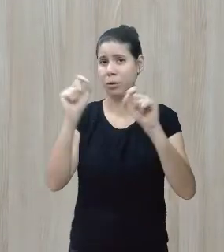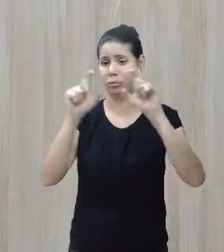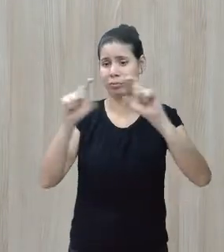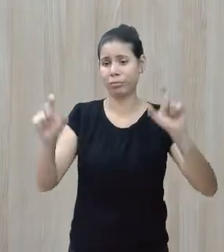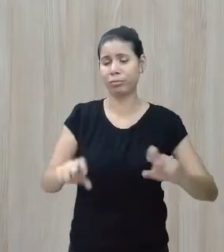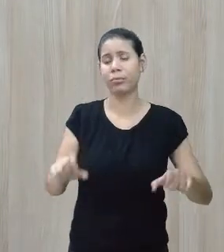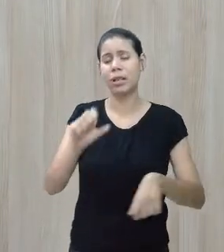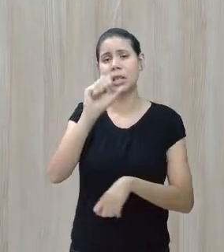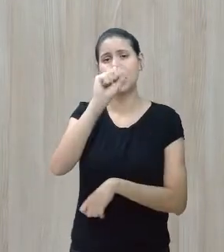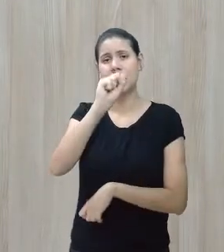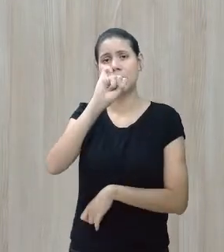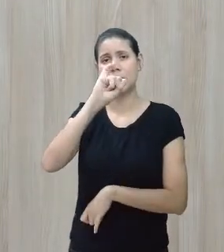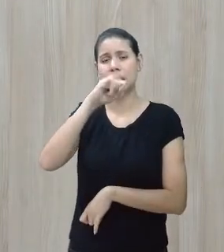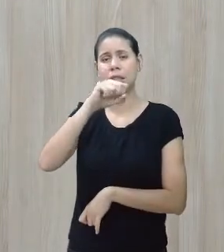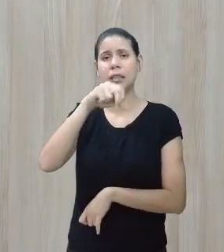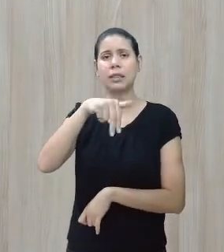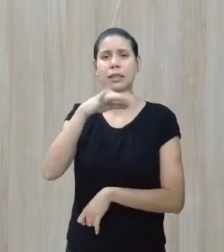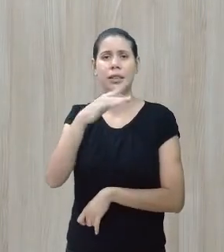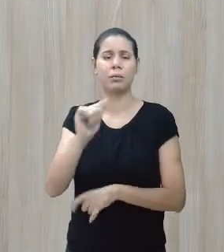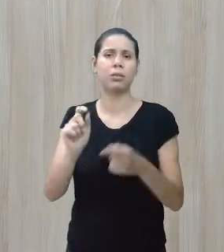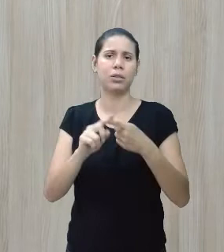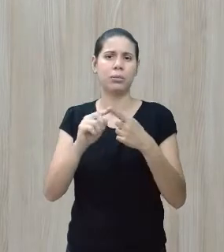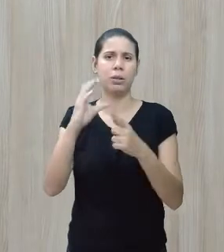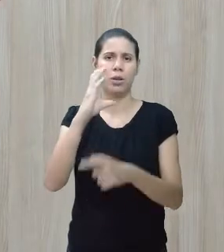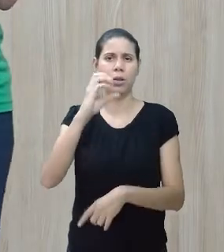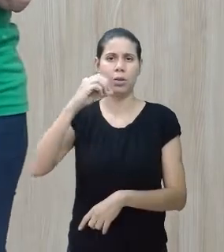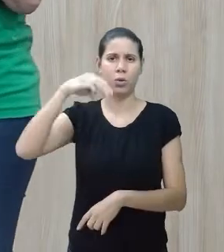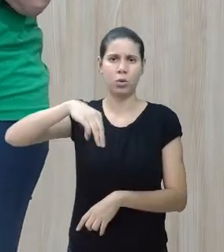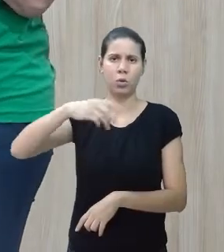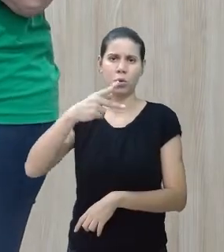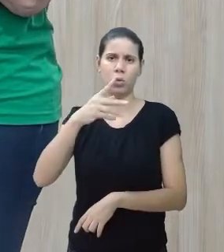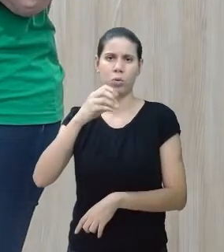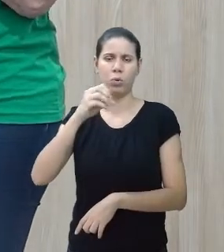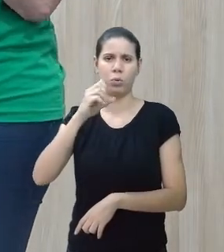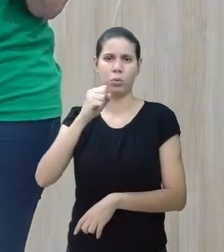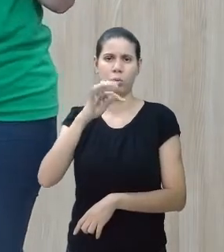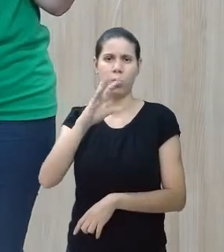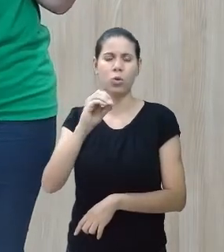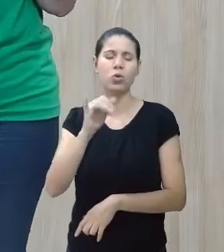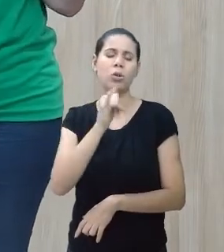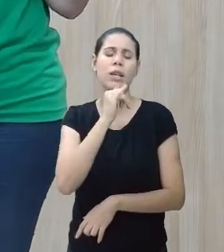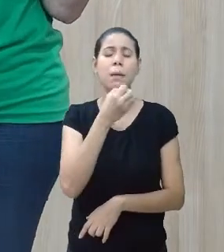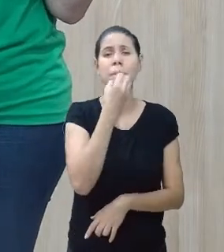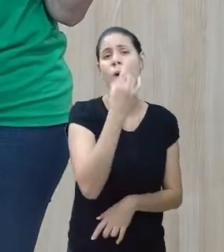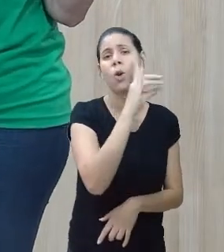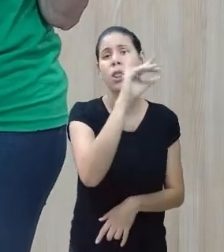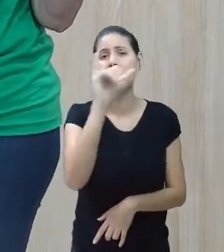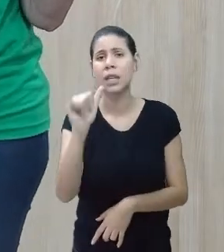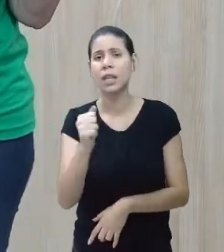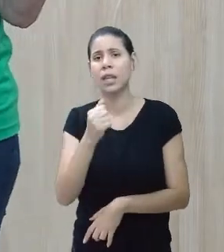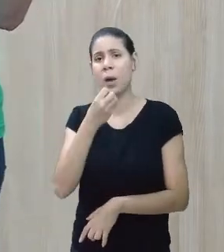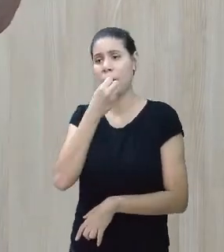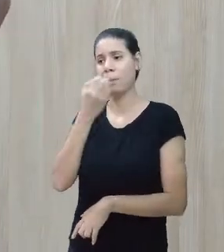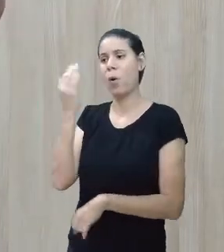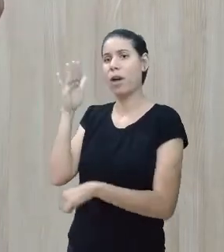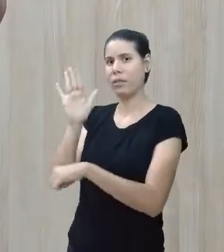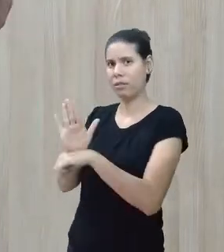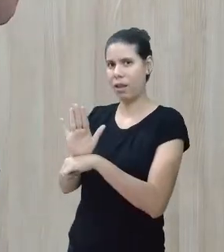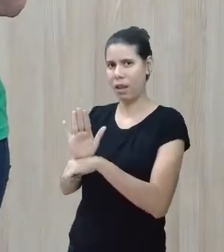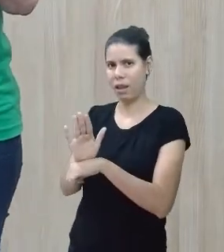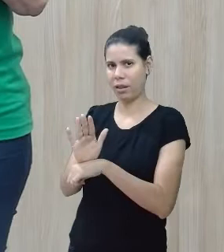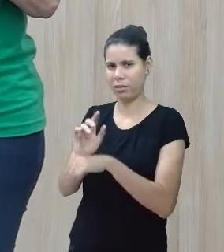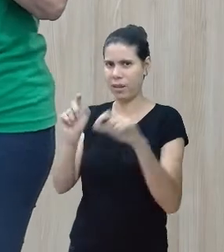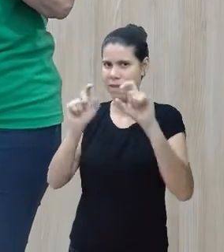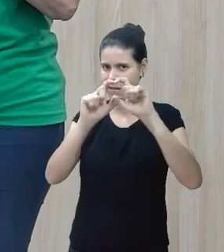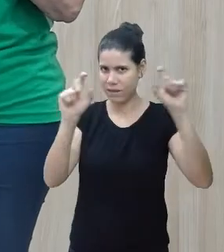composto que a gente viu há pouco tempo, não é? A gente sabe, quando eu digo assim, bom dia, boa tarde, isso aí é uma frase.